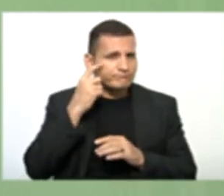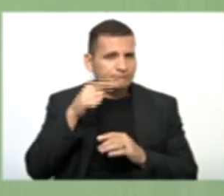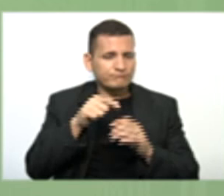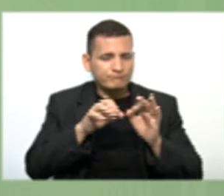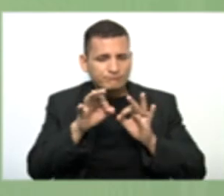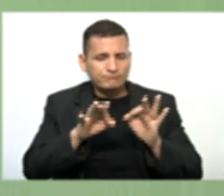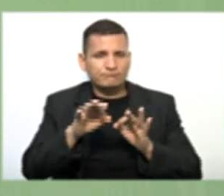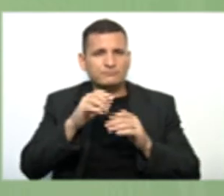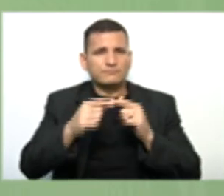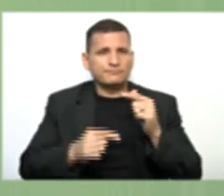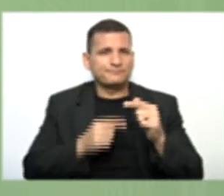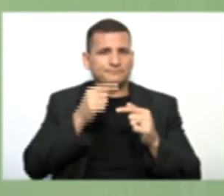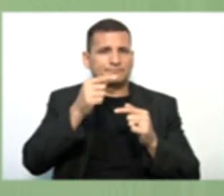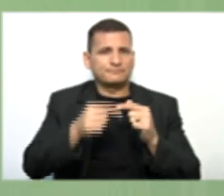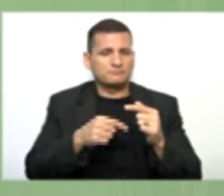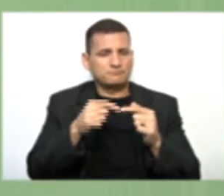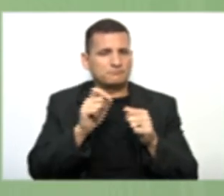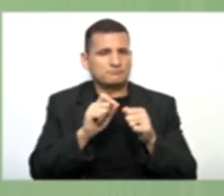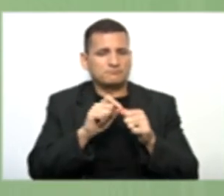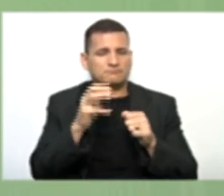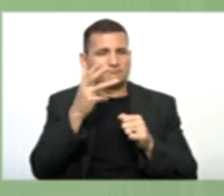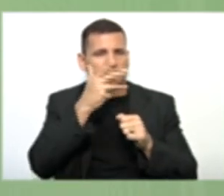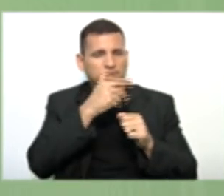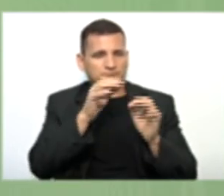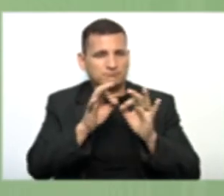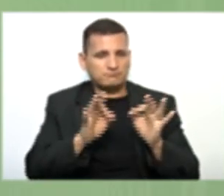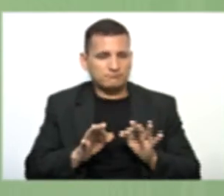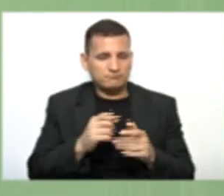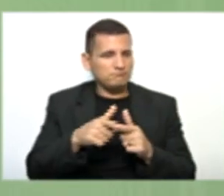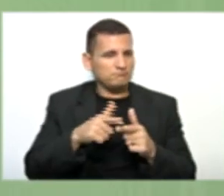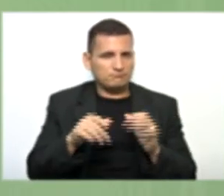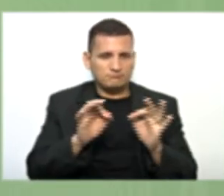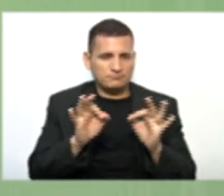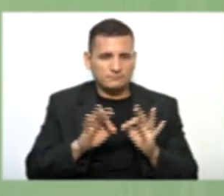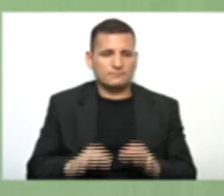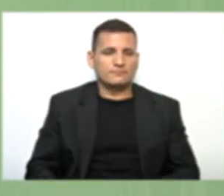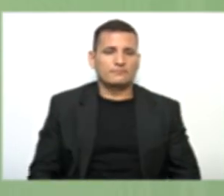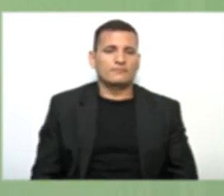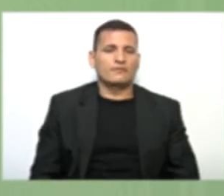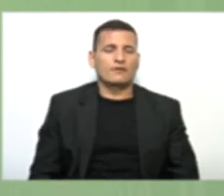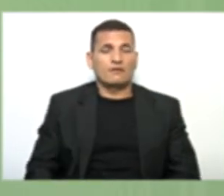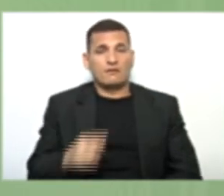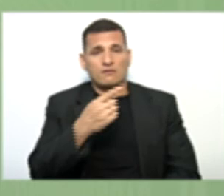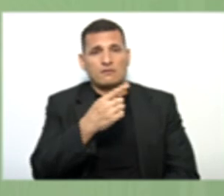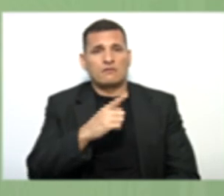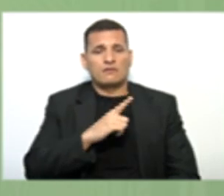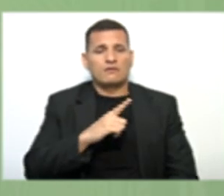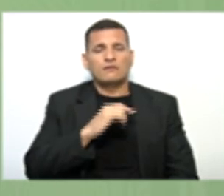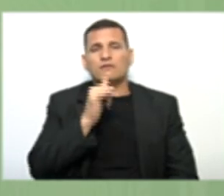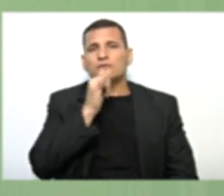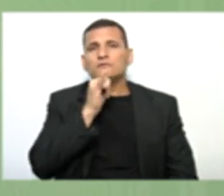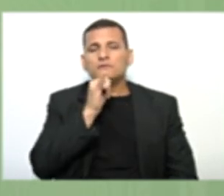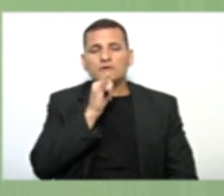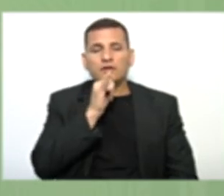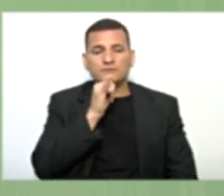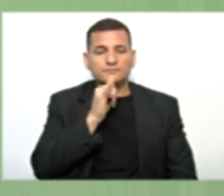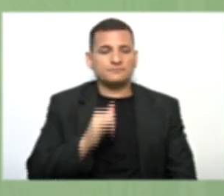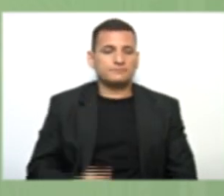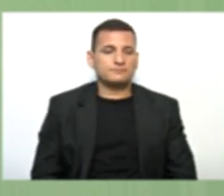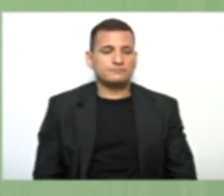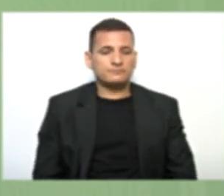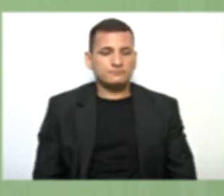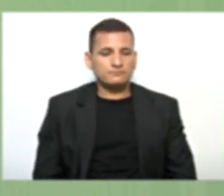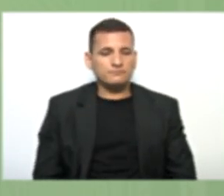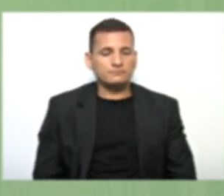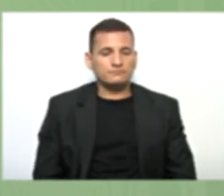e faz para a gente bem bonitinho, sem nenhum problema. Vejam só, aqui eu coloquei um exemplo e a saída desse exemplo,